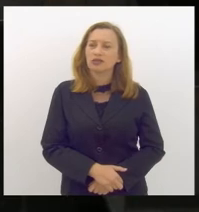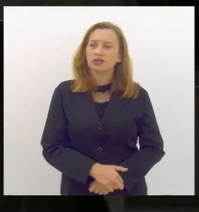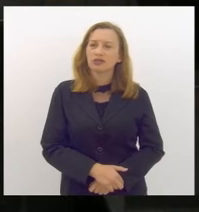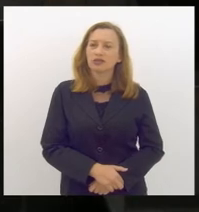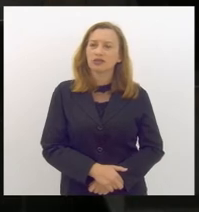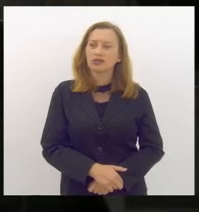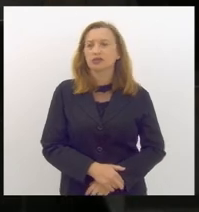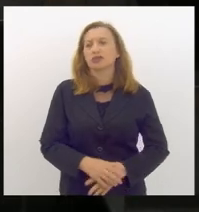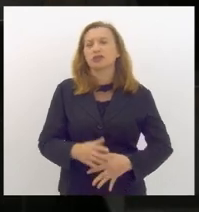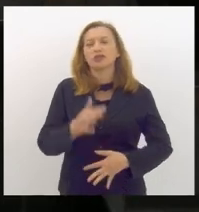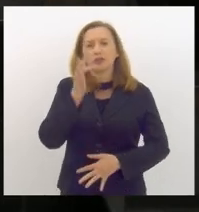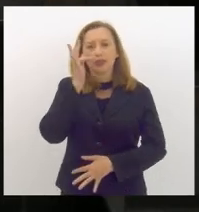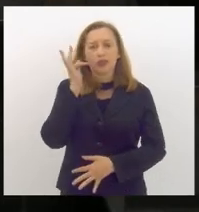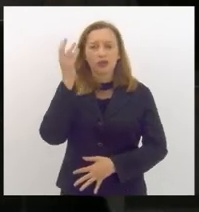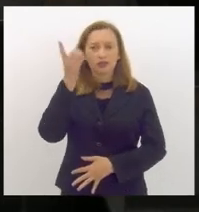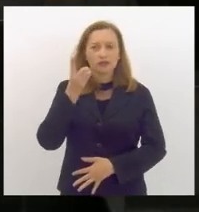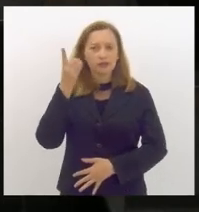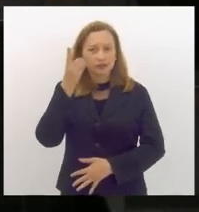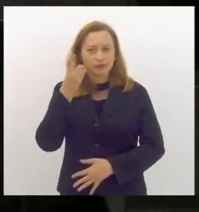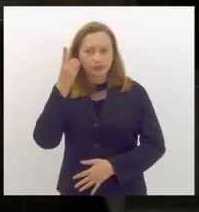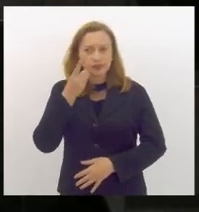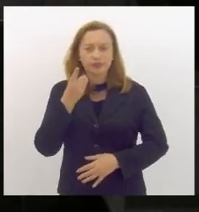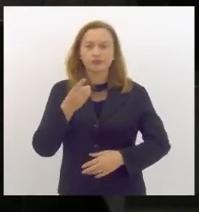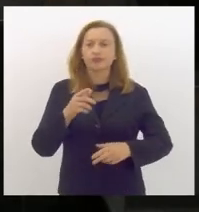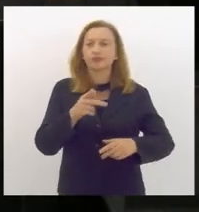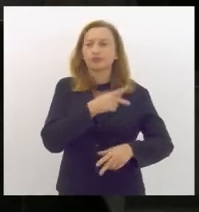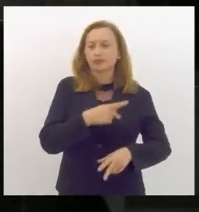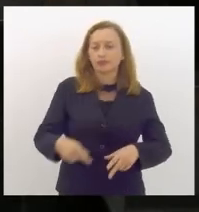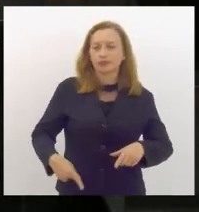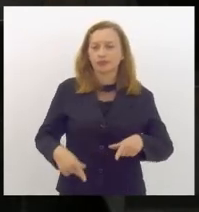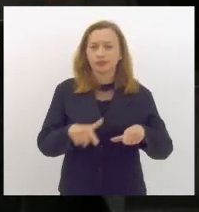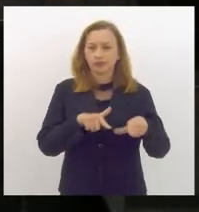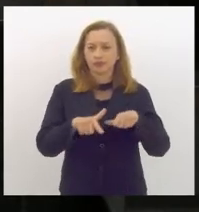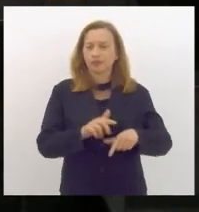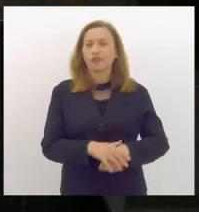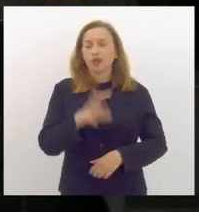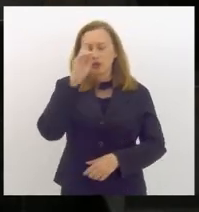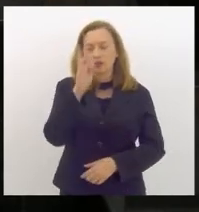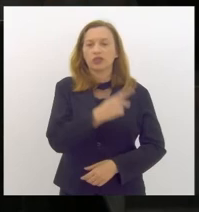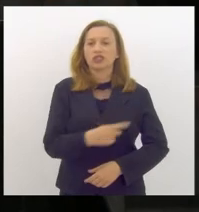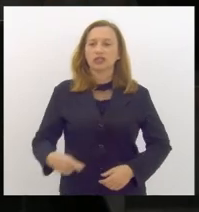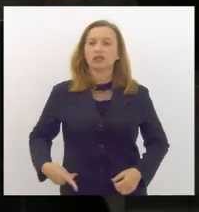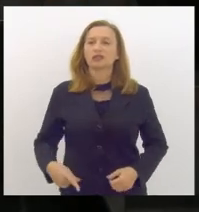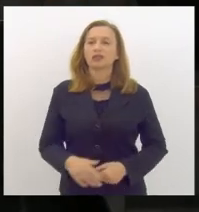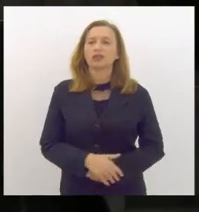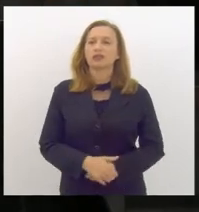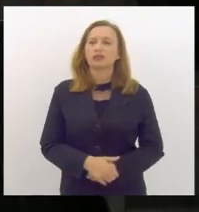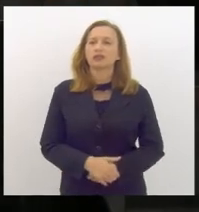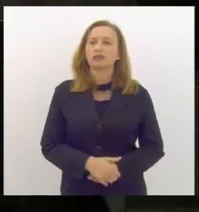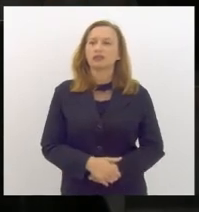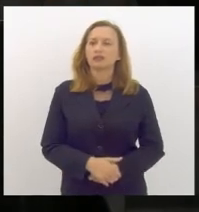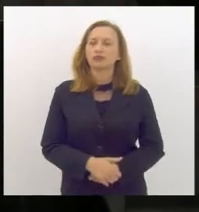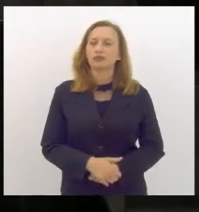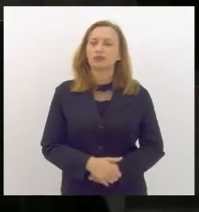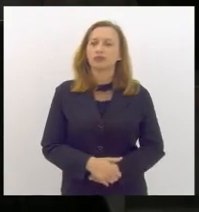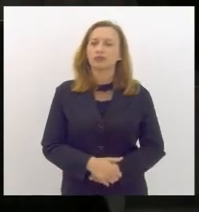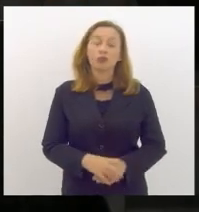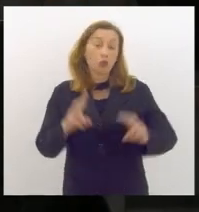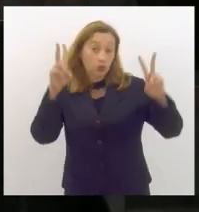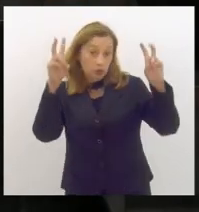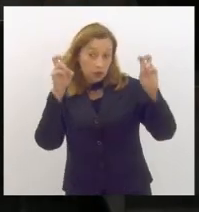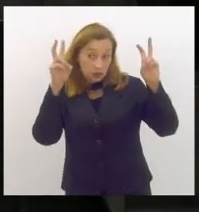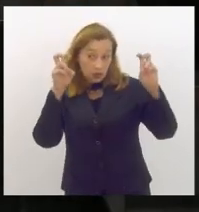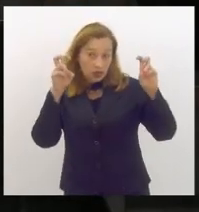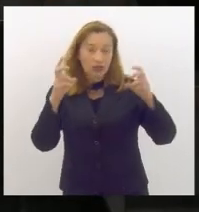Flávio Serafini, presidente em exercício. Senhor presidente, ainda sobre o tema